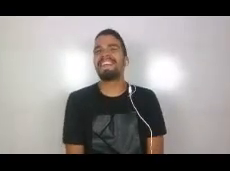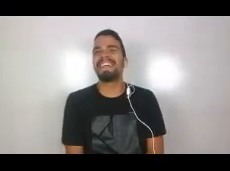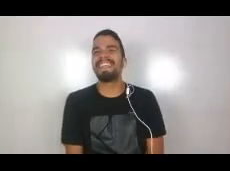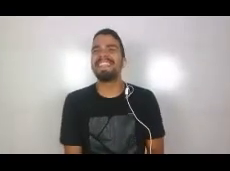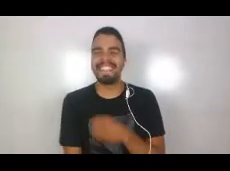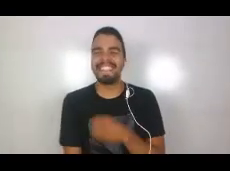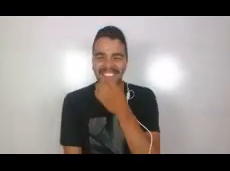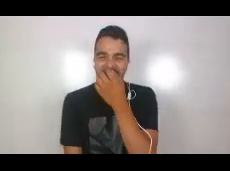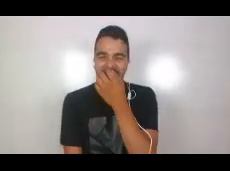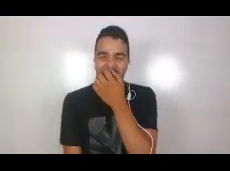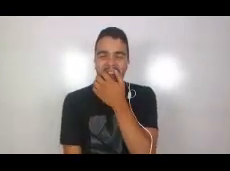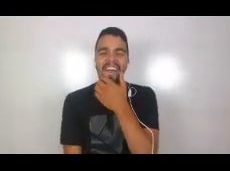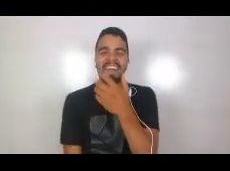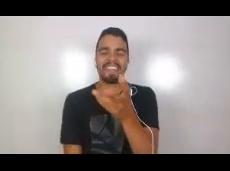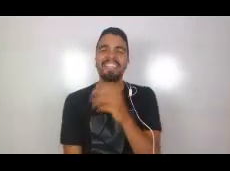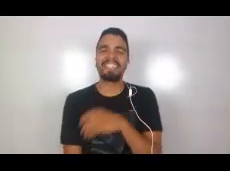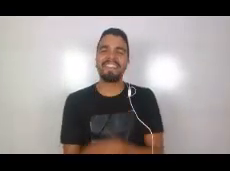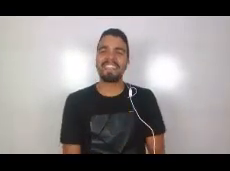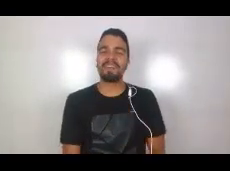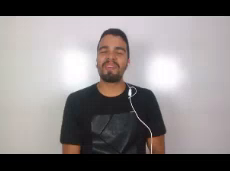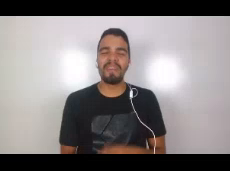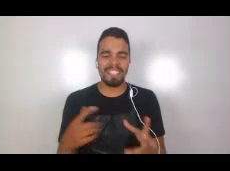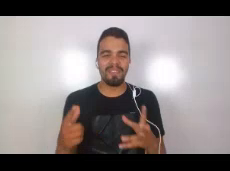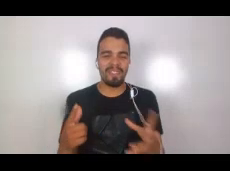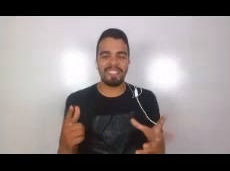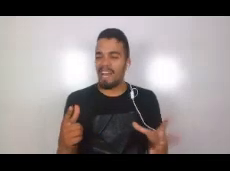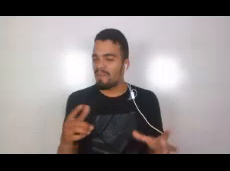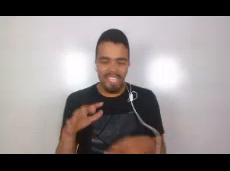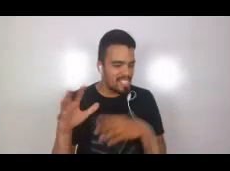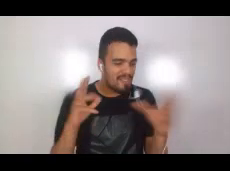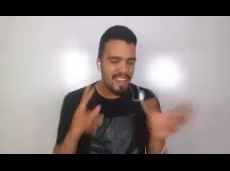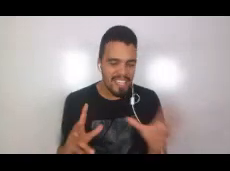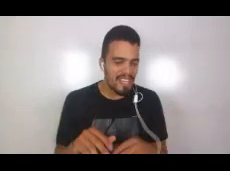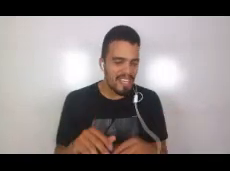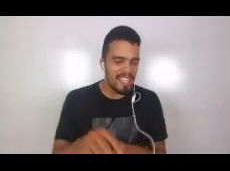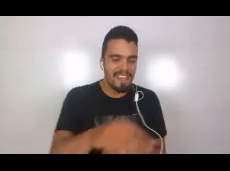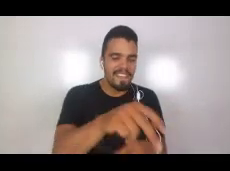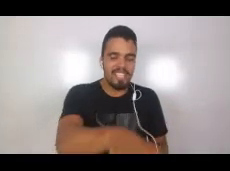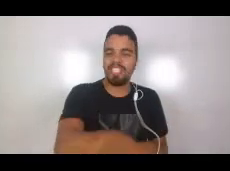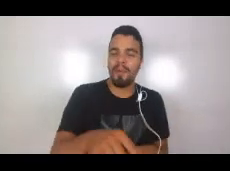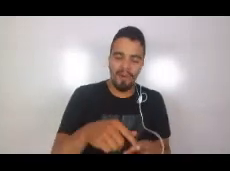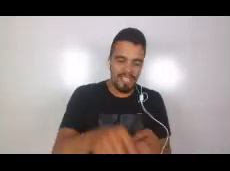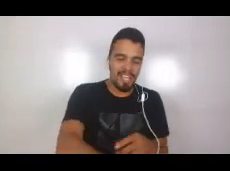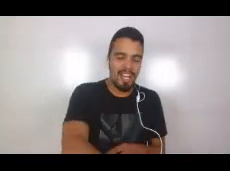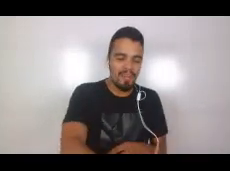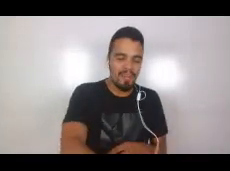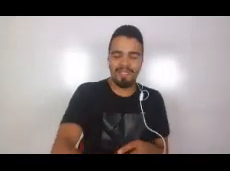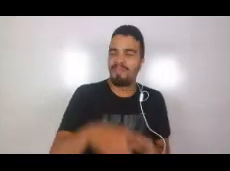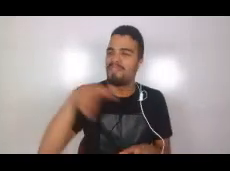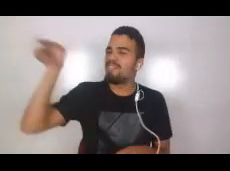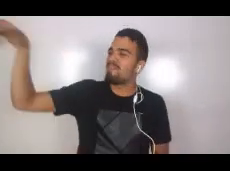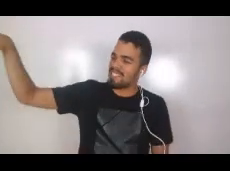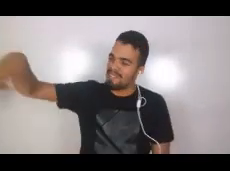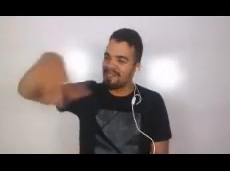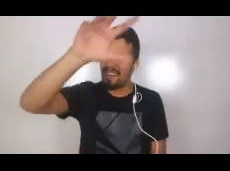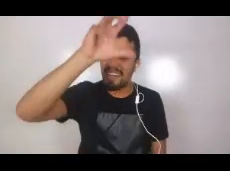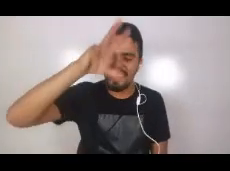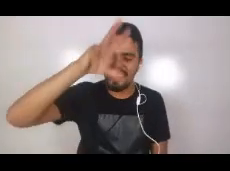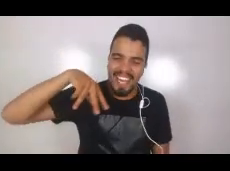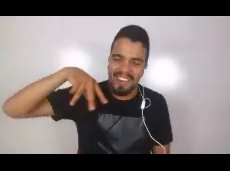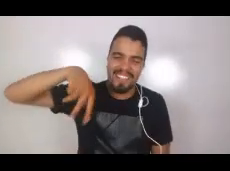Perfeito, perfeito, é isso mesmo, né? É o que a gente chama de comunicação total. O que tiver, a gente faz, né? A gente aponta, mostra um vídeo,